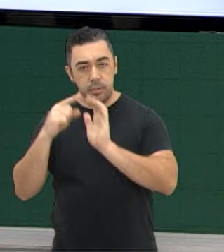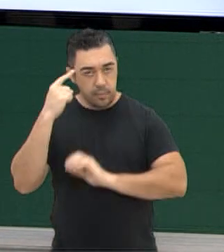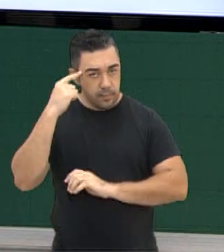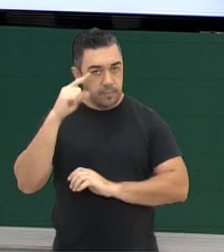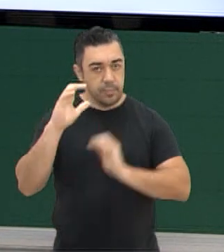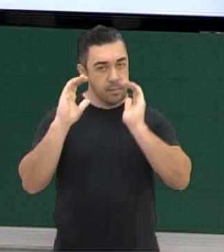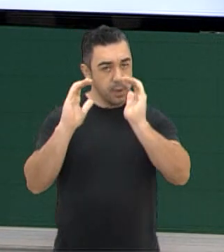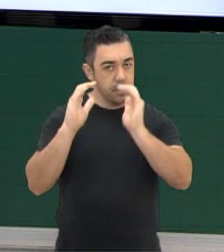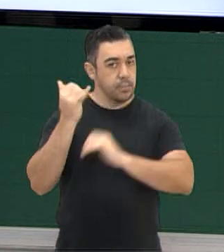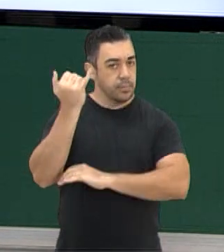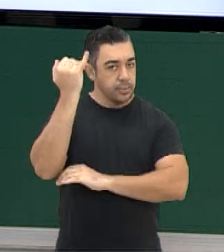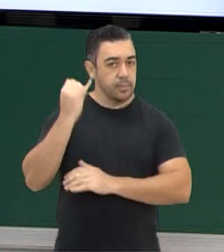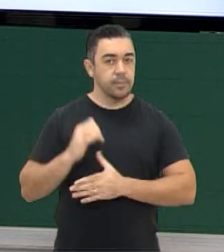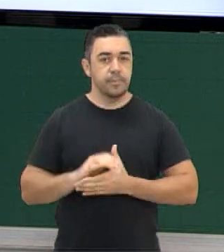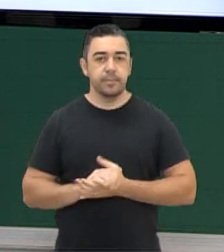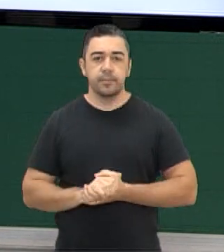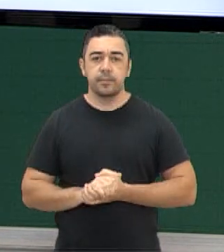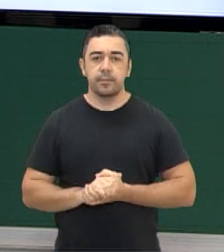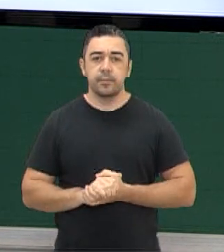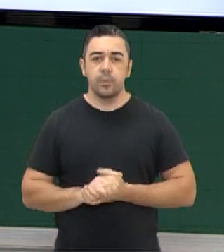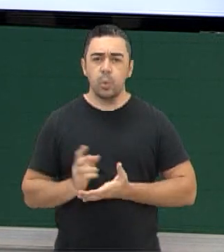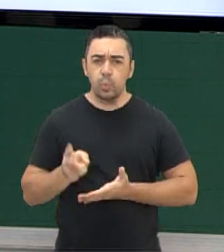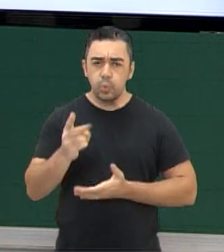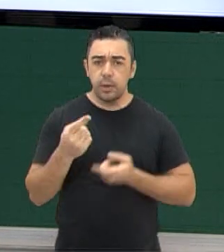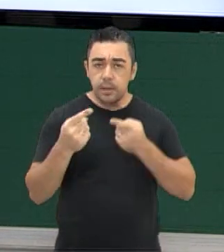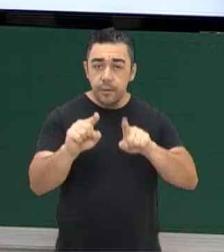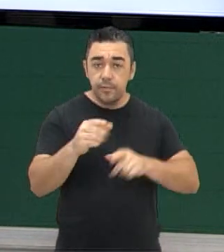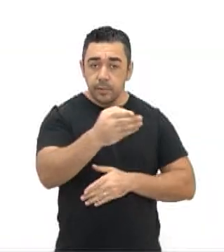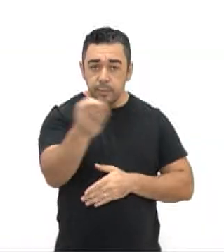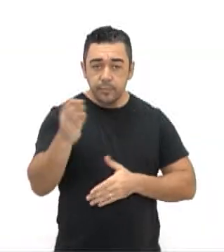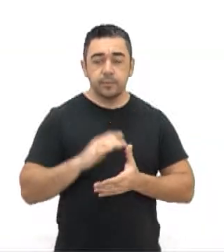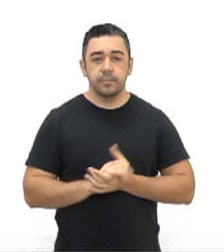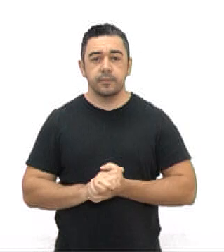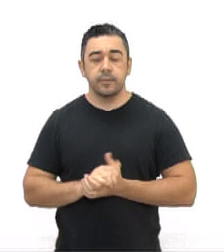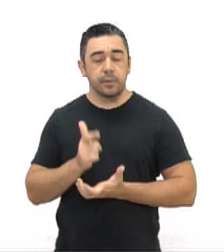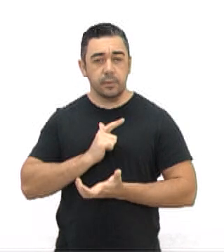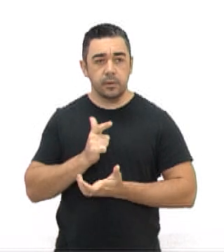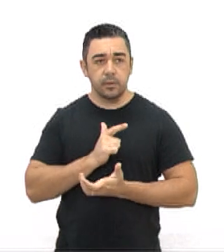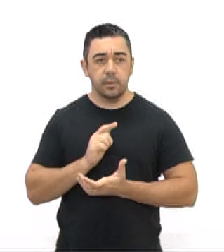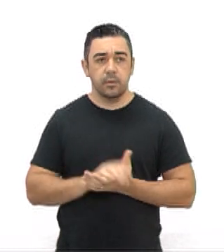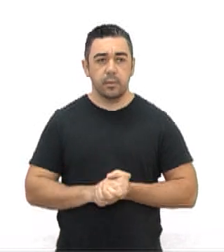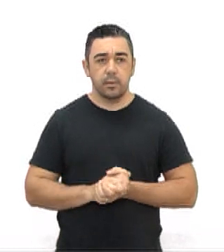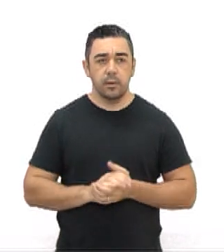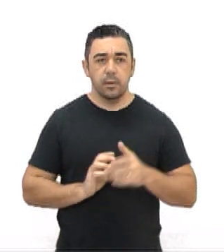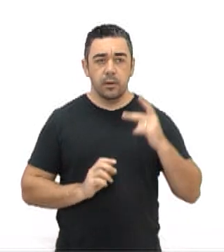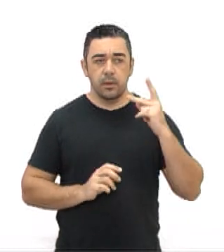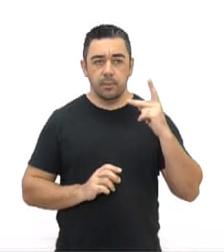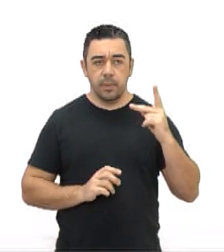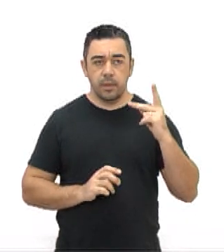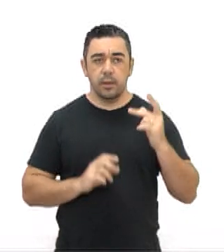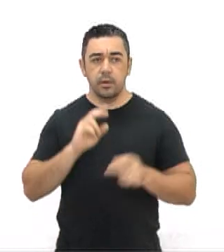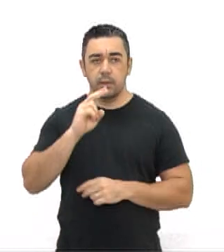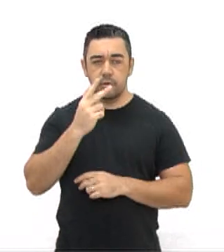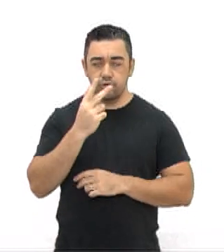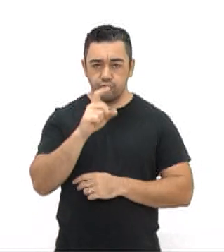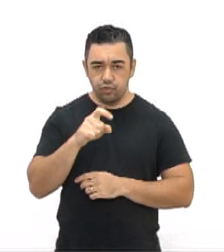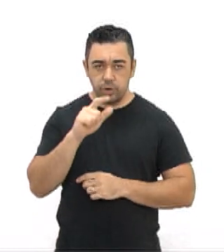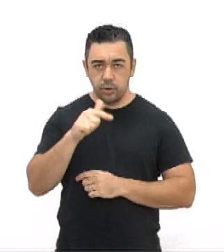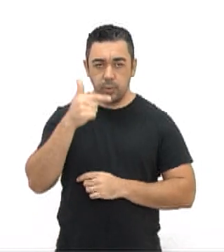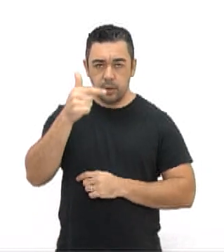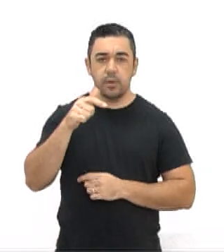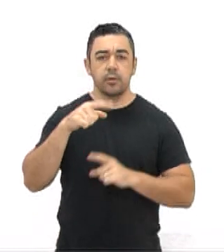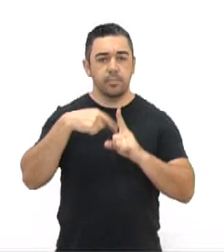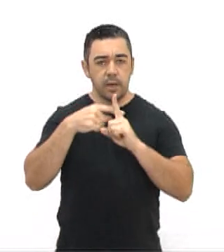Vamos continuar? Outro desafio, dados os polinômios P2, que é igual a x ao quadrado mais y